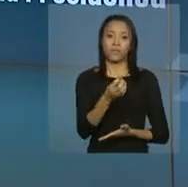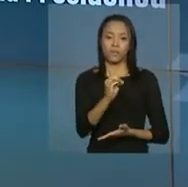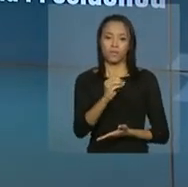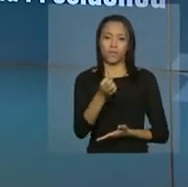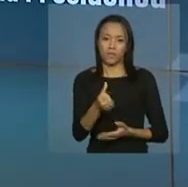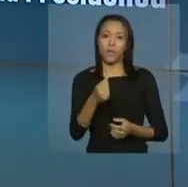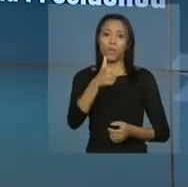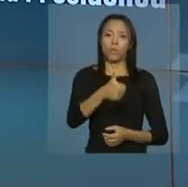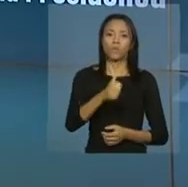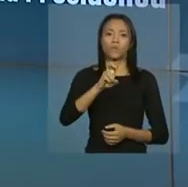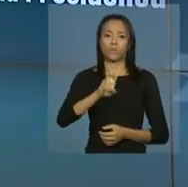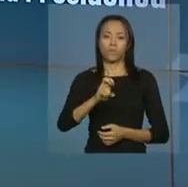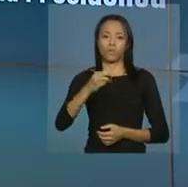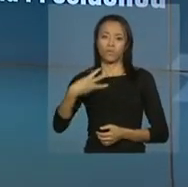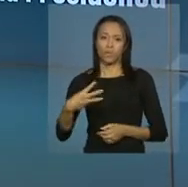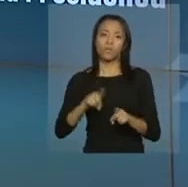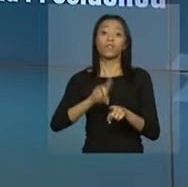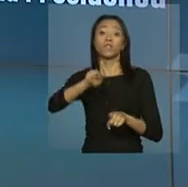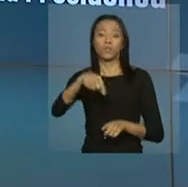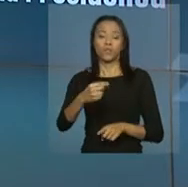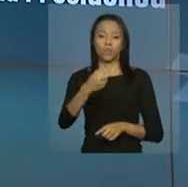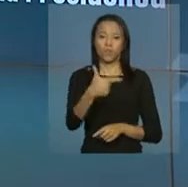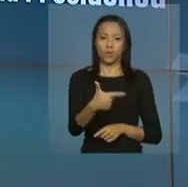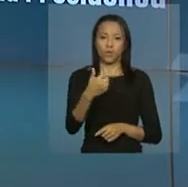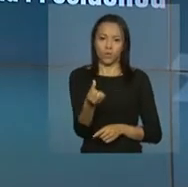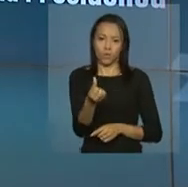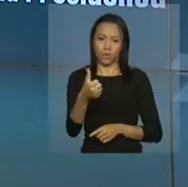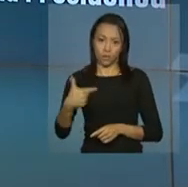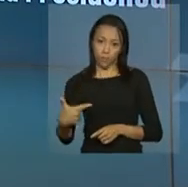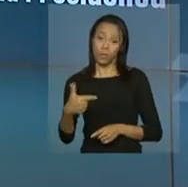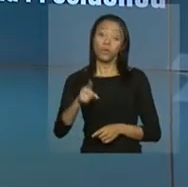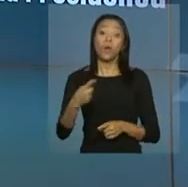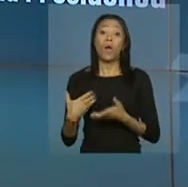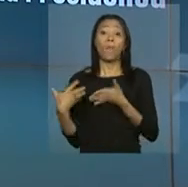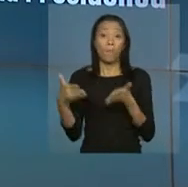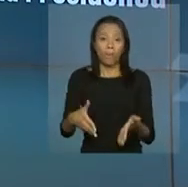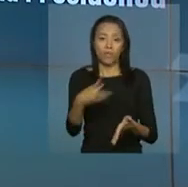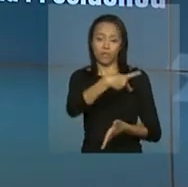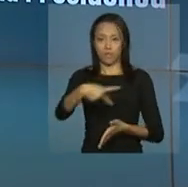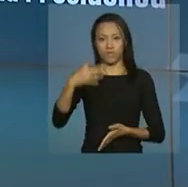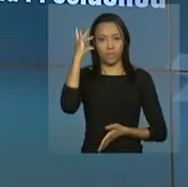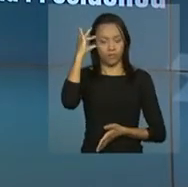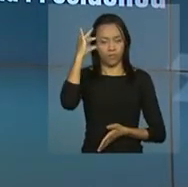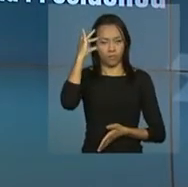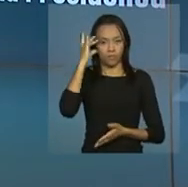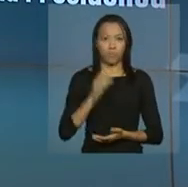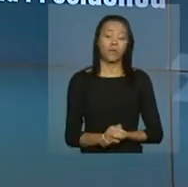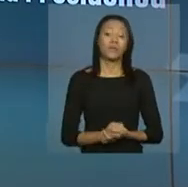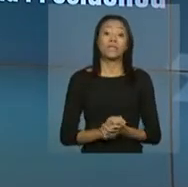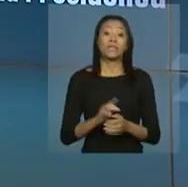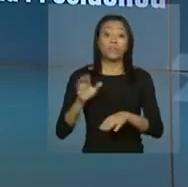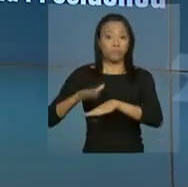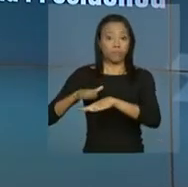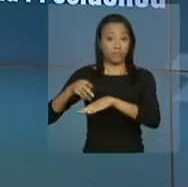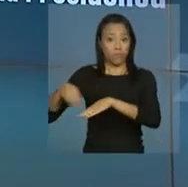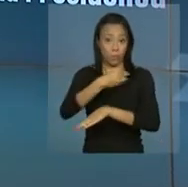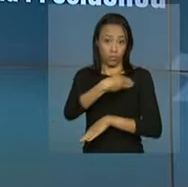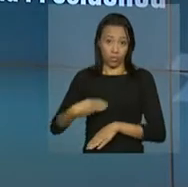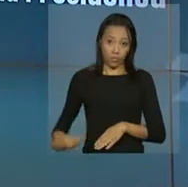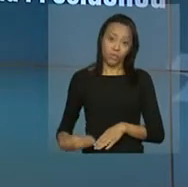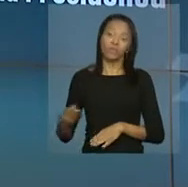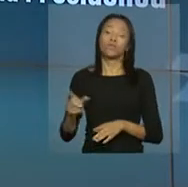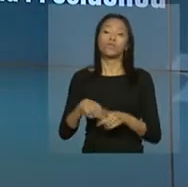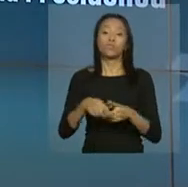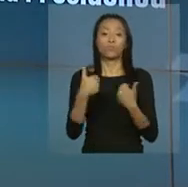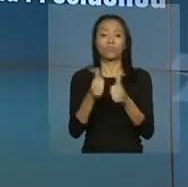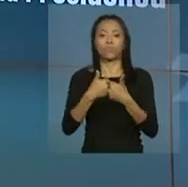060, 153 e 262, com a participação da presidenta Dilma Rousseff. Segundo o ministro dos